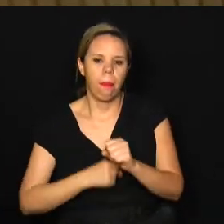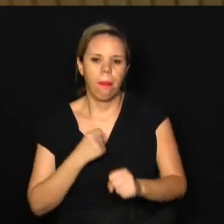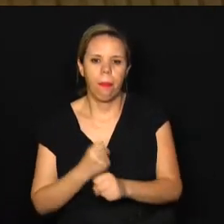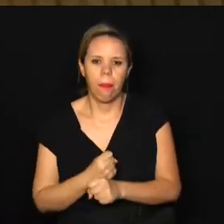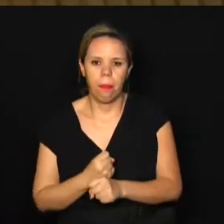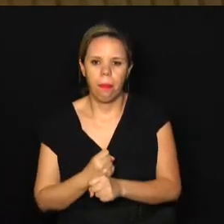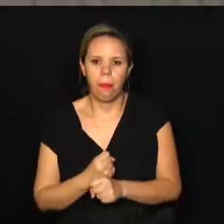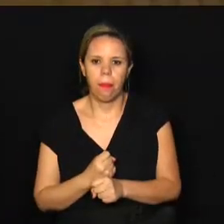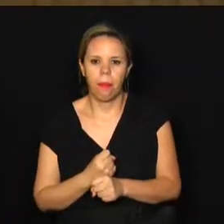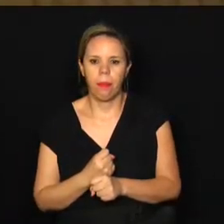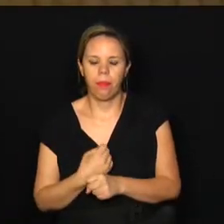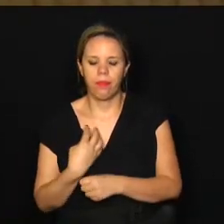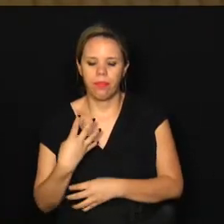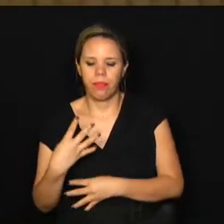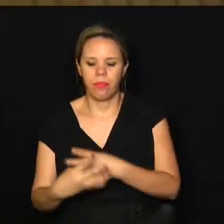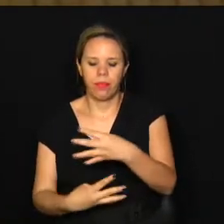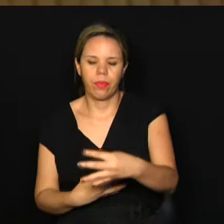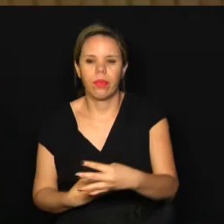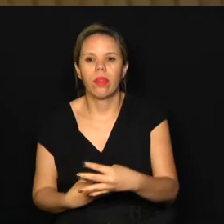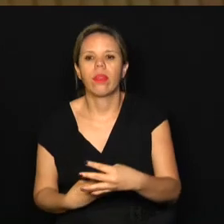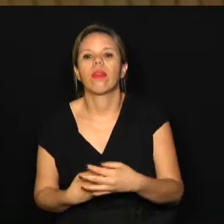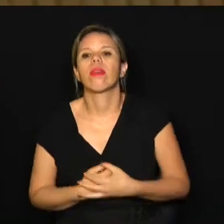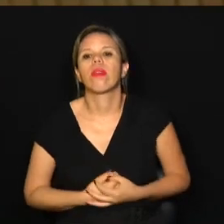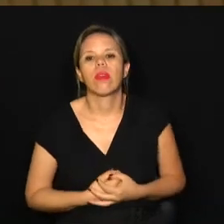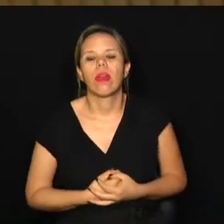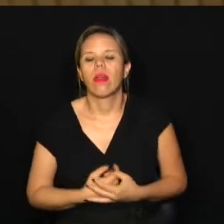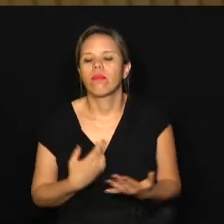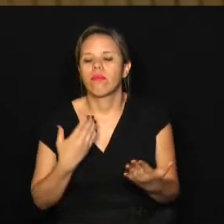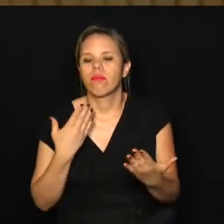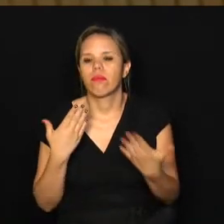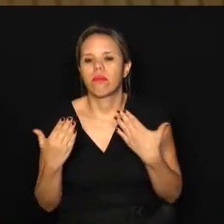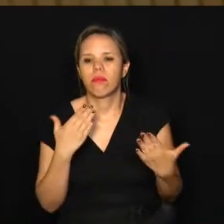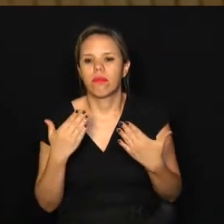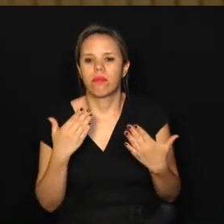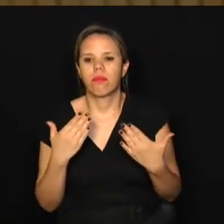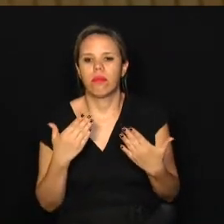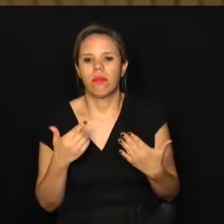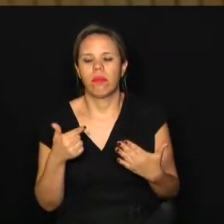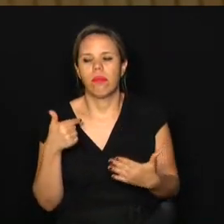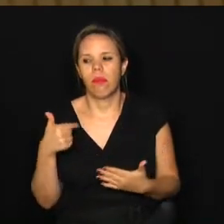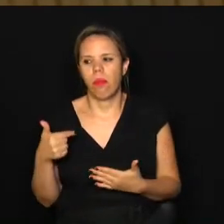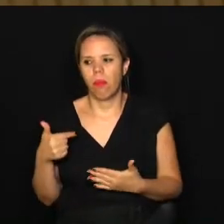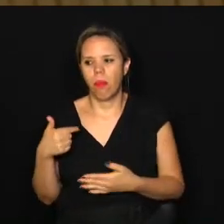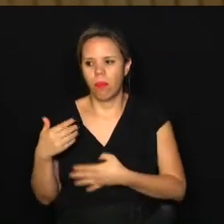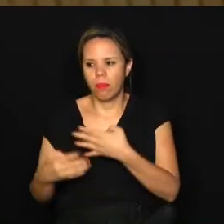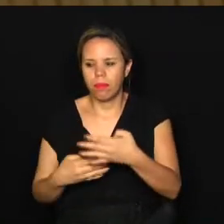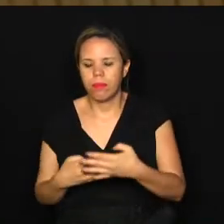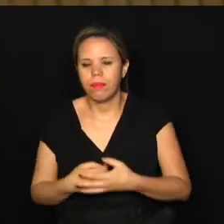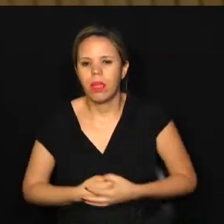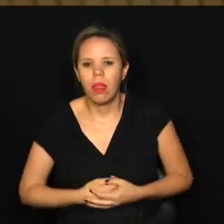último quadrimestre, ele seja semelhante a este segundo quadrimestre.